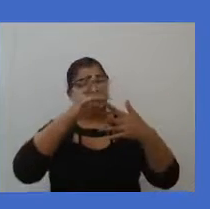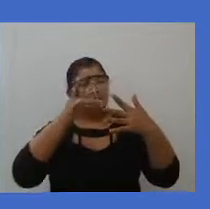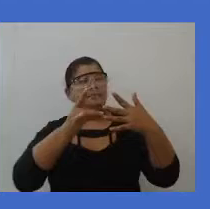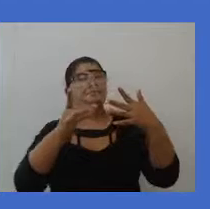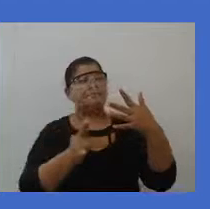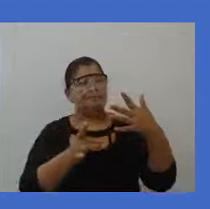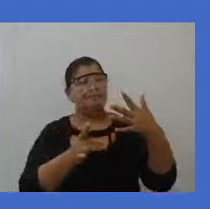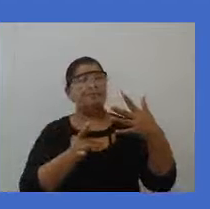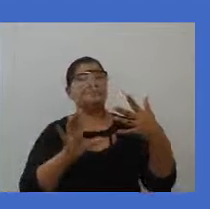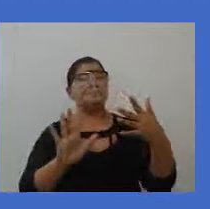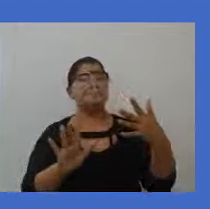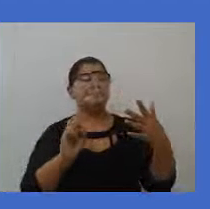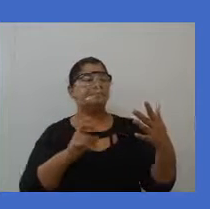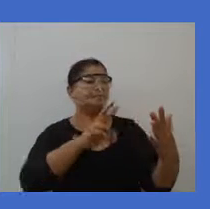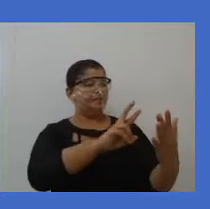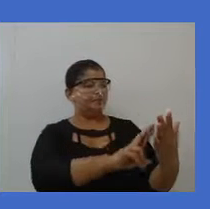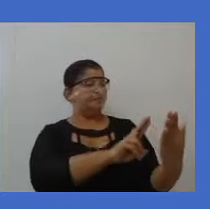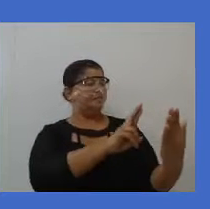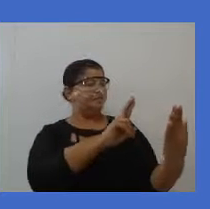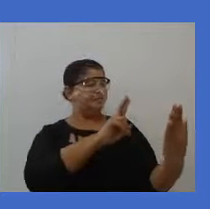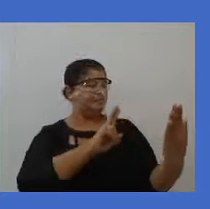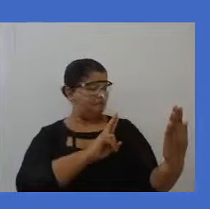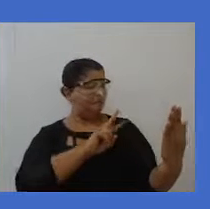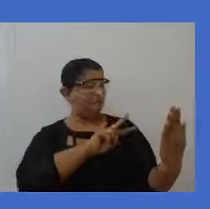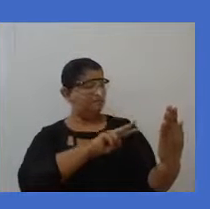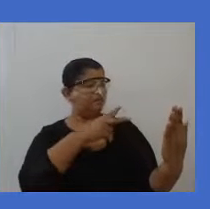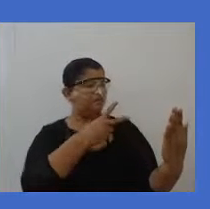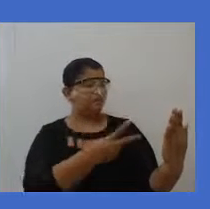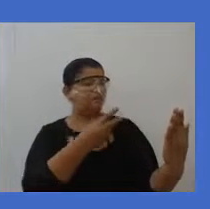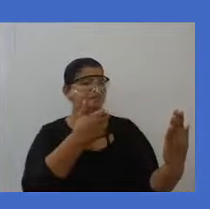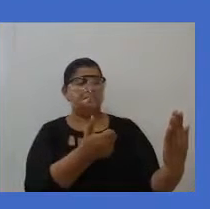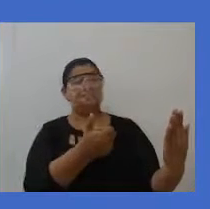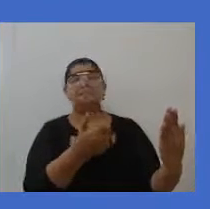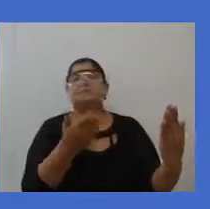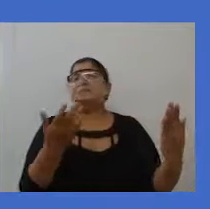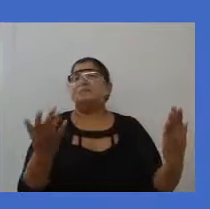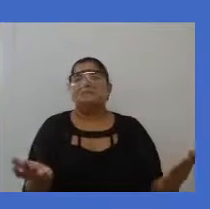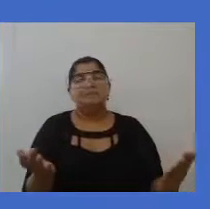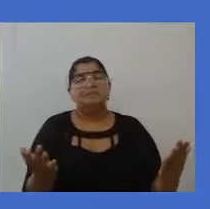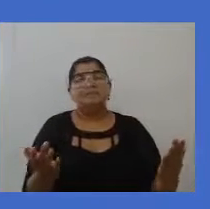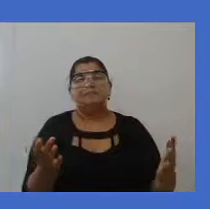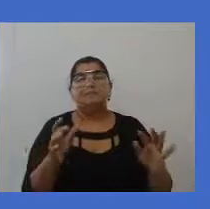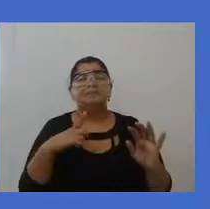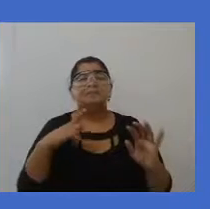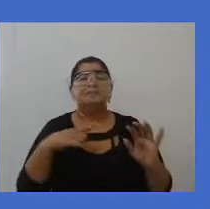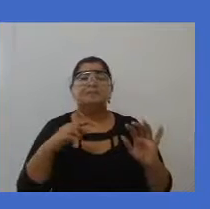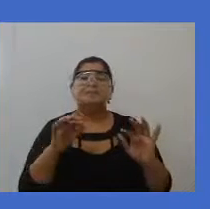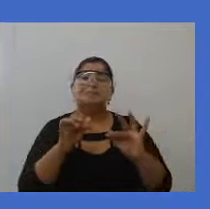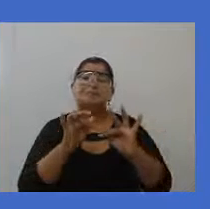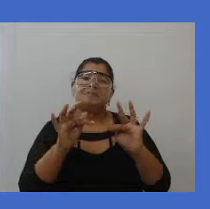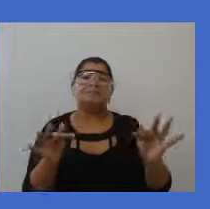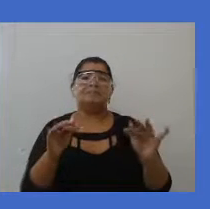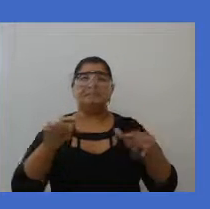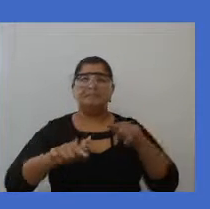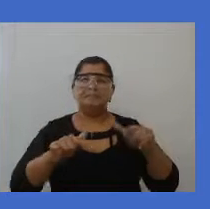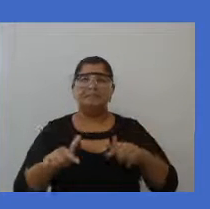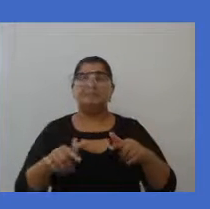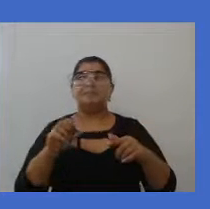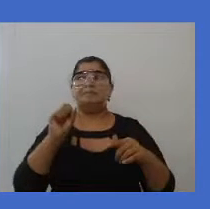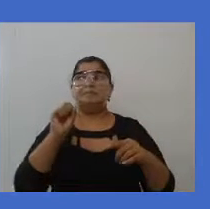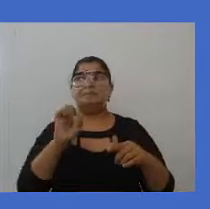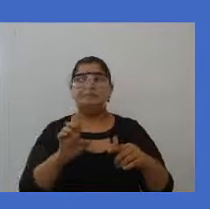um trabalho ativo. Atenção, gente. A principal palavra aqui é essa, ó, ativo. Veja